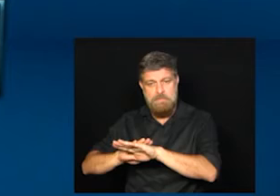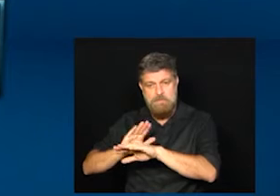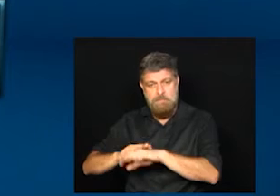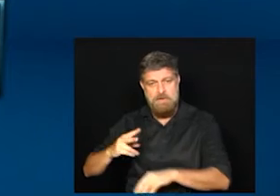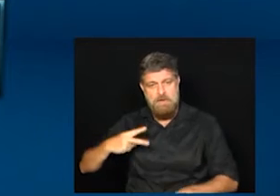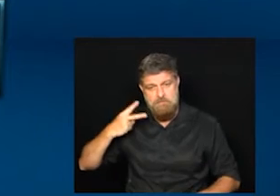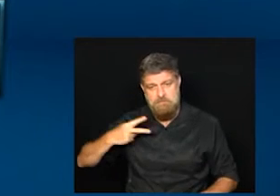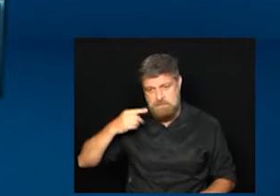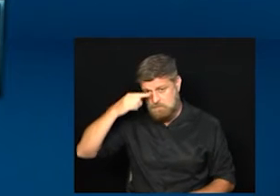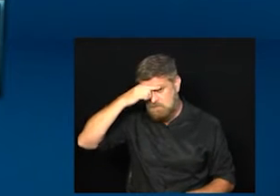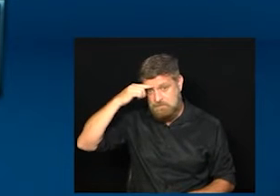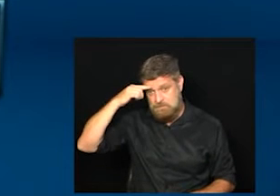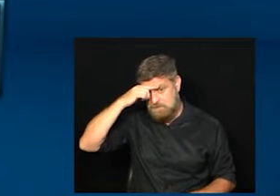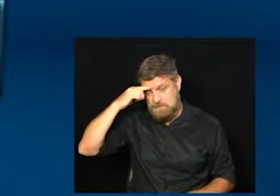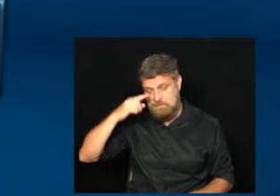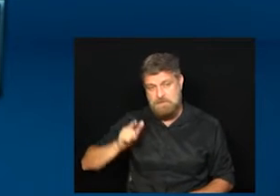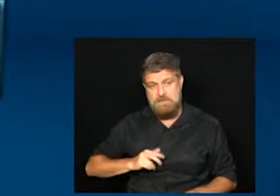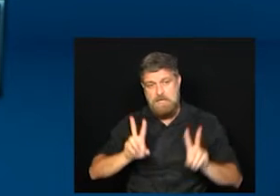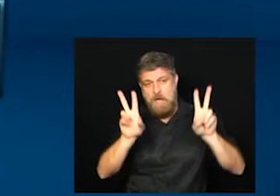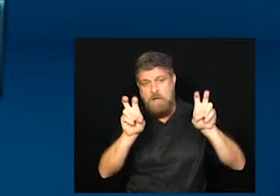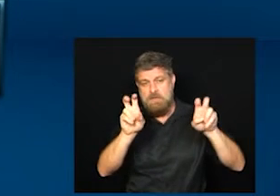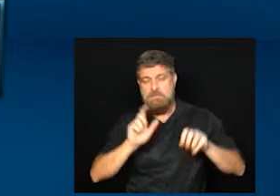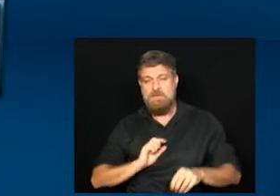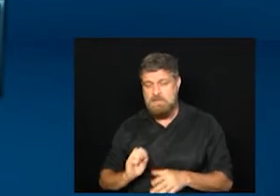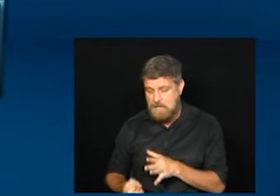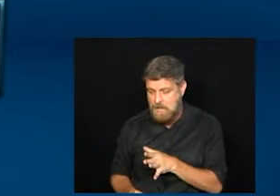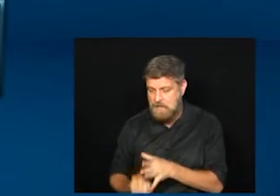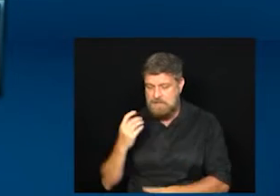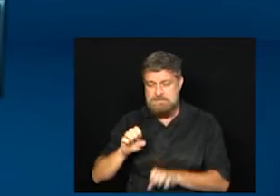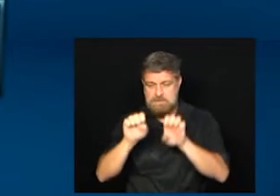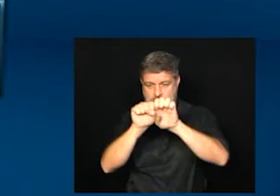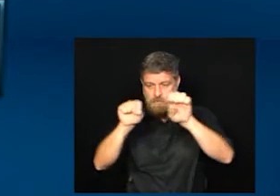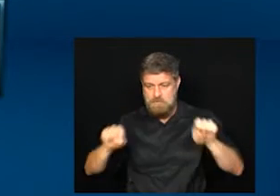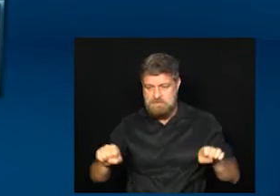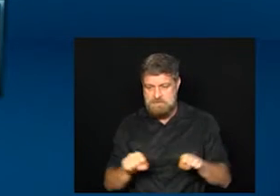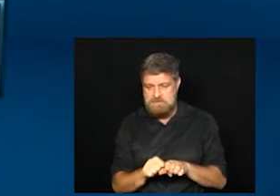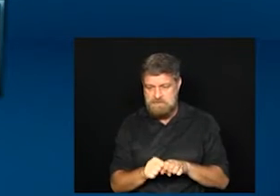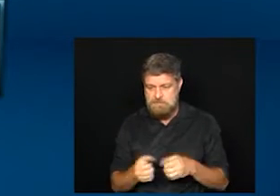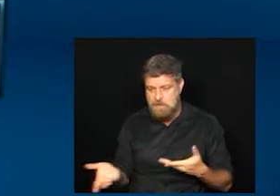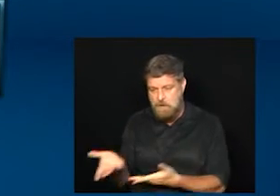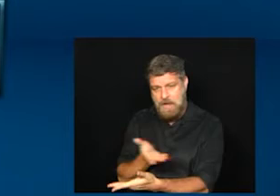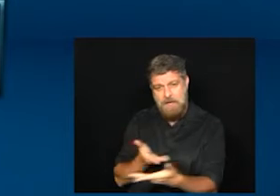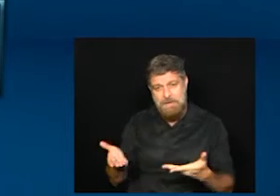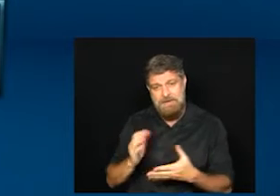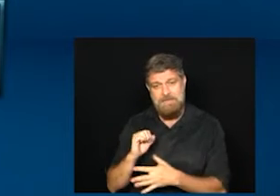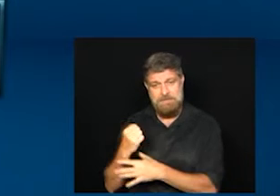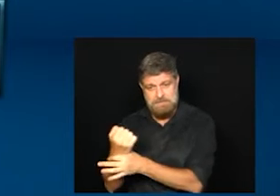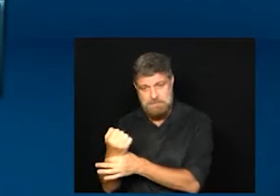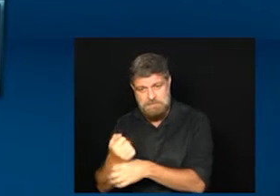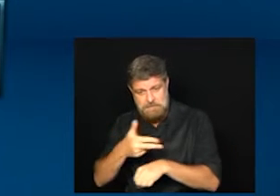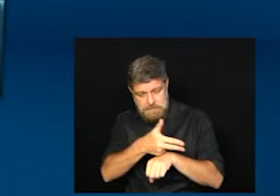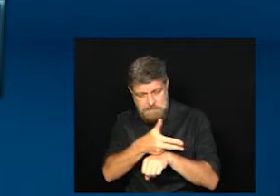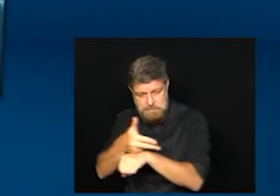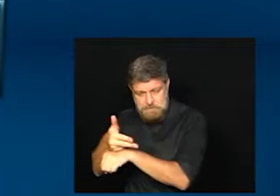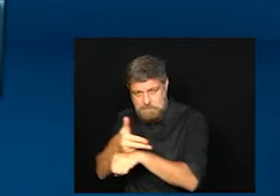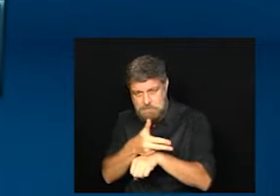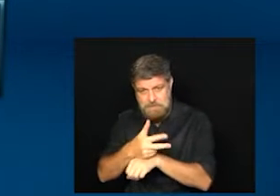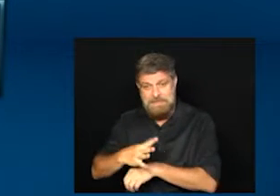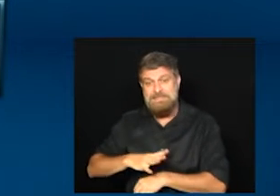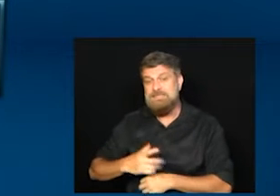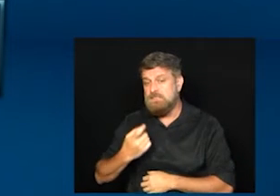vereador Felipe Marquesi, que trata da instituição do Sistema Colaborativo de Segurança e Monitoramento no município